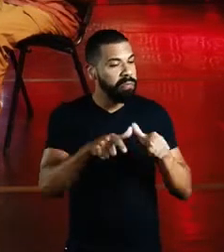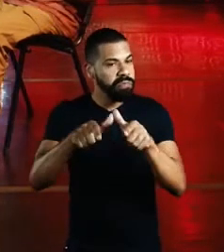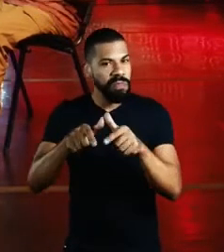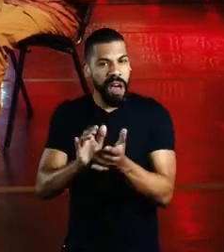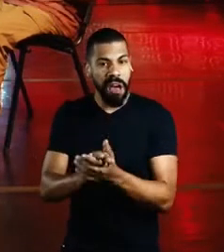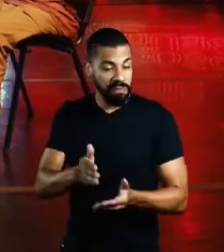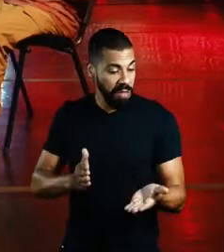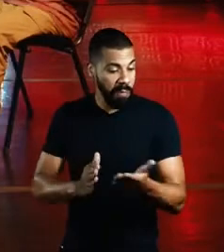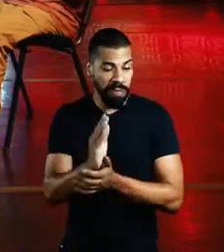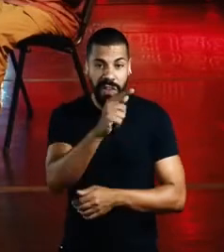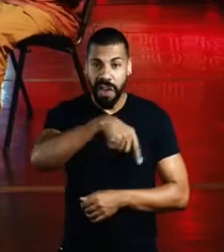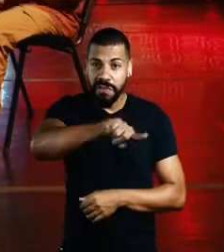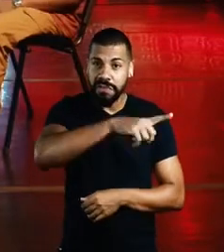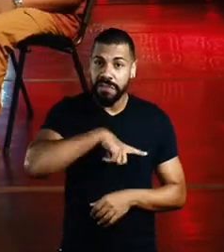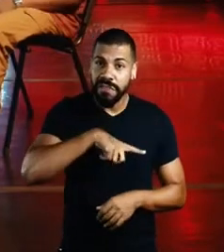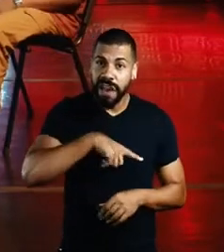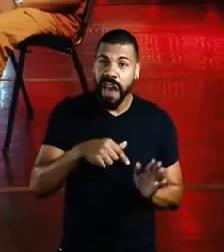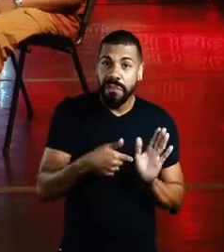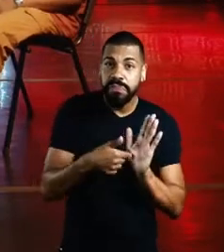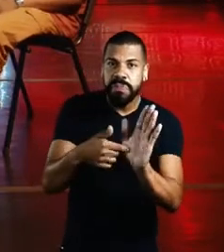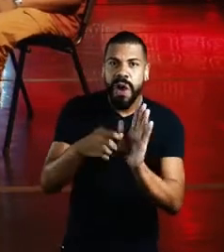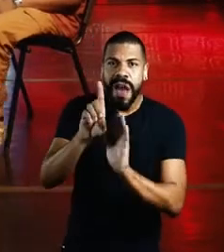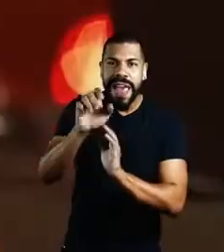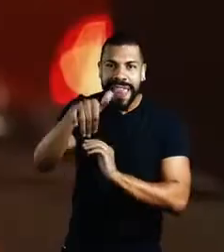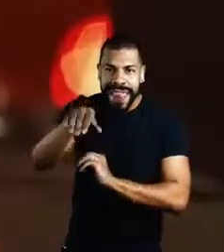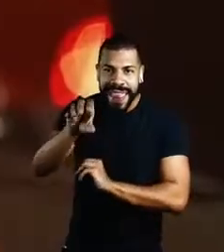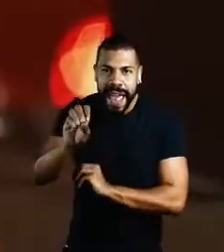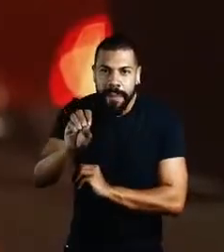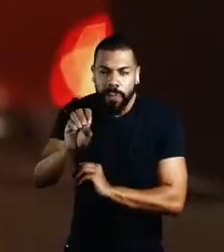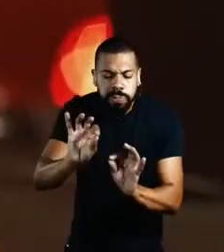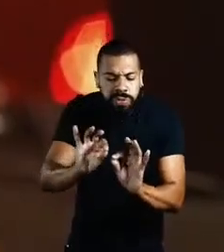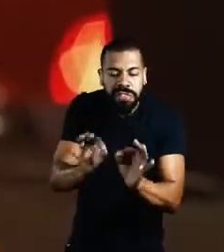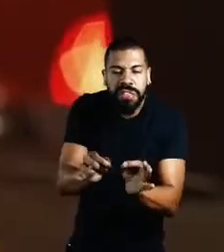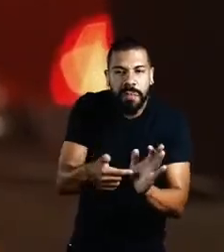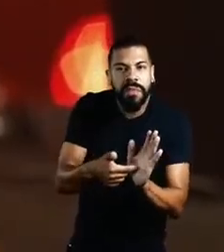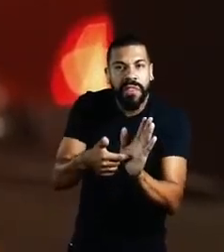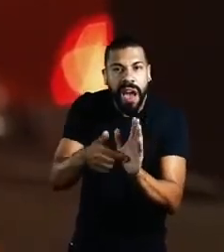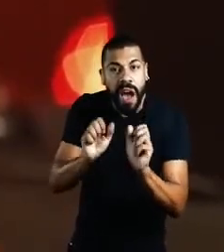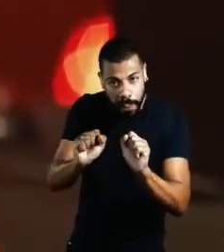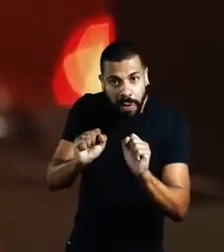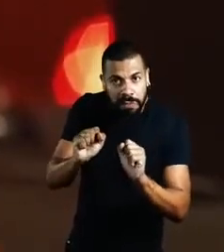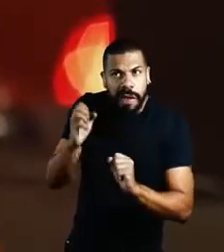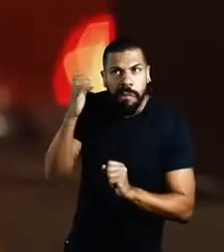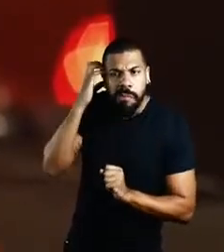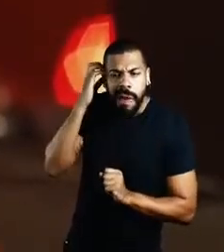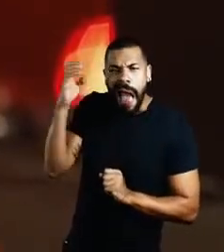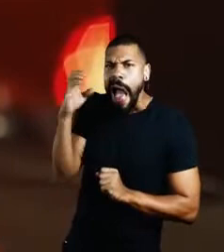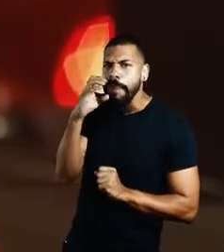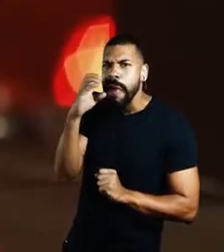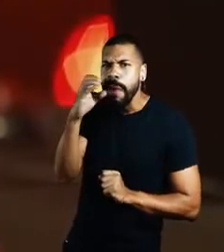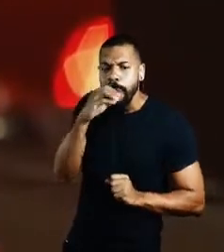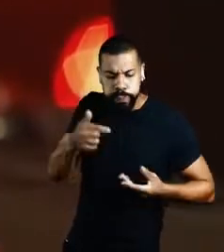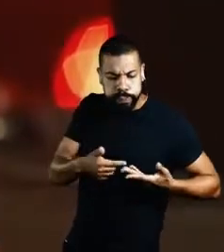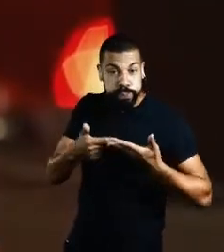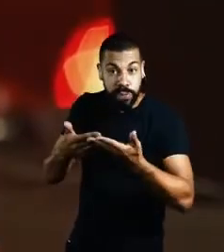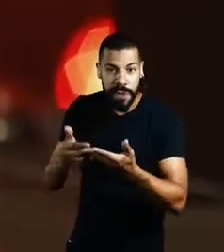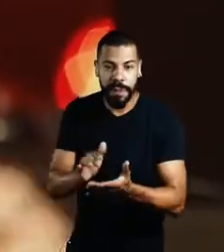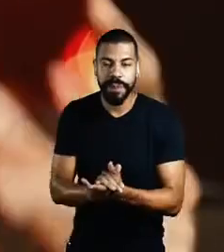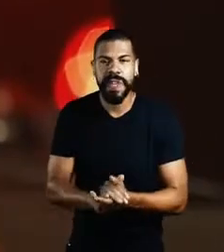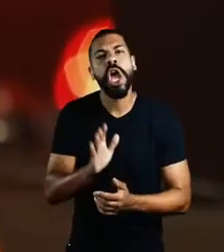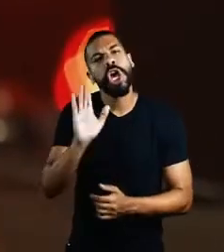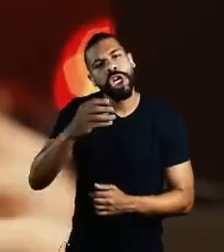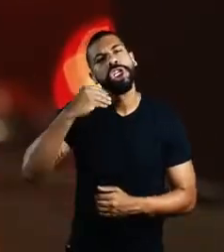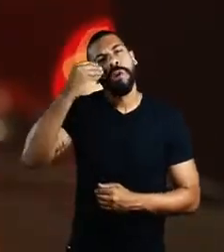para gravar uma demo lá na Continental. Ah, beleza. Fomos lá, gravamos a demo, assim, rapidinho, né, meu? Porque eu já tinha